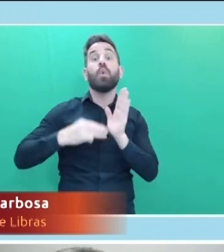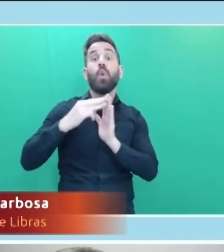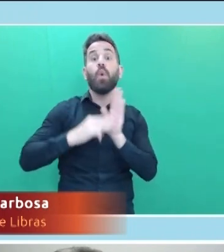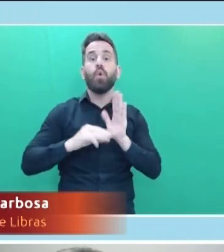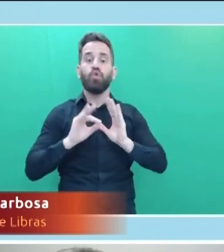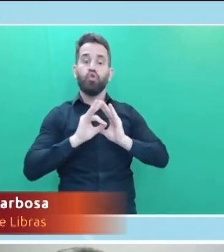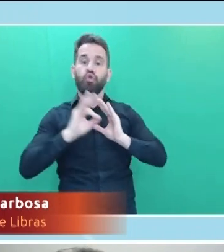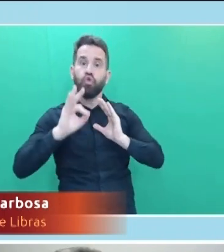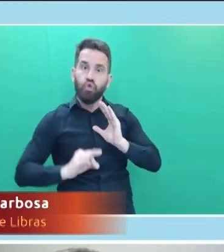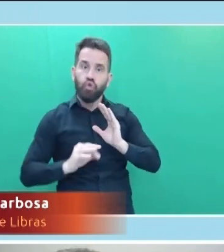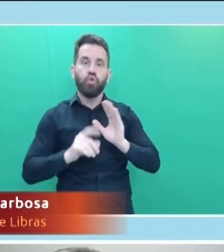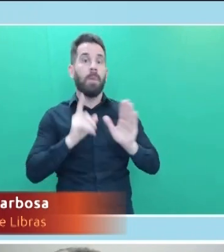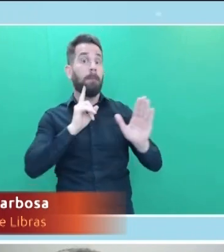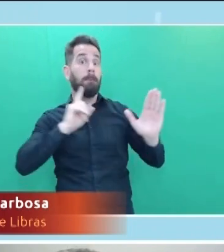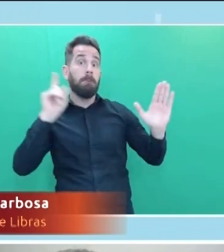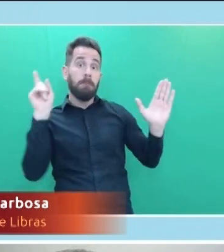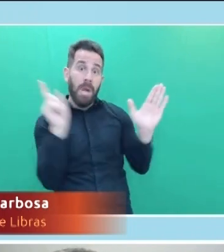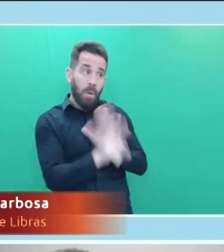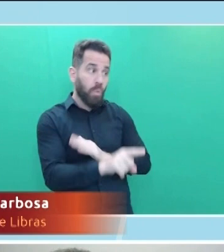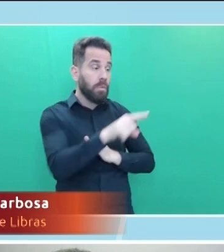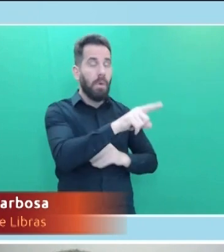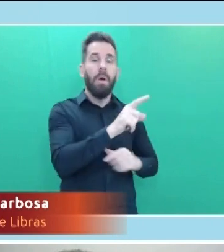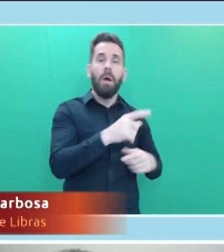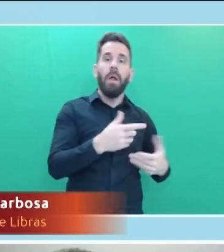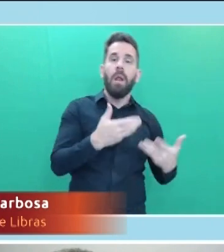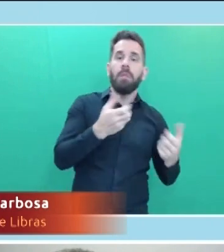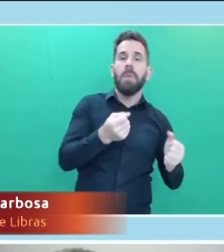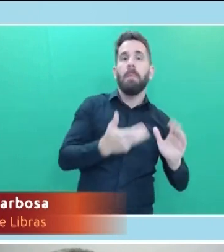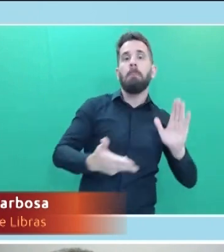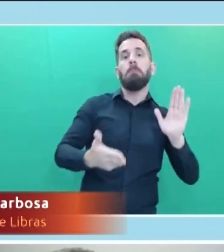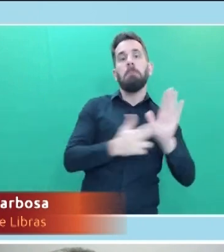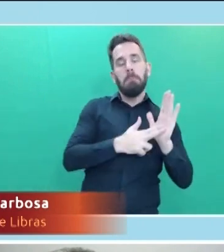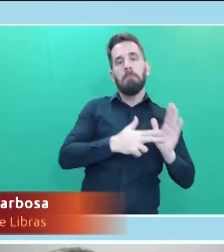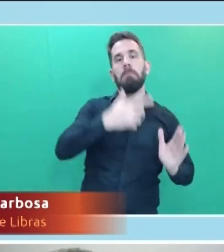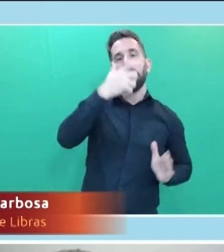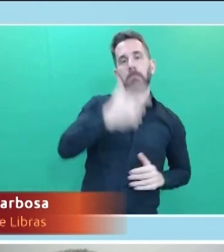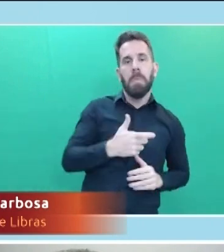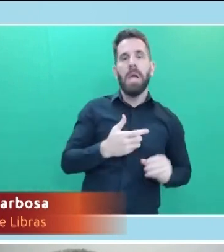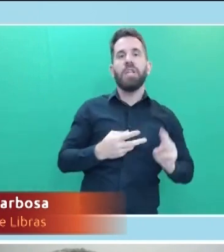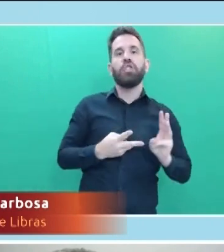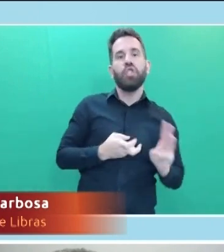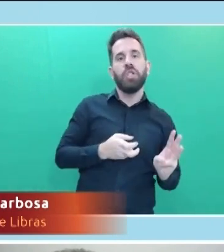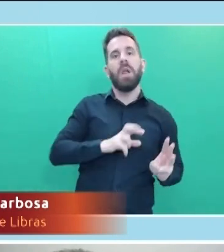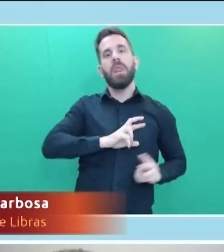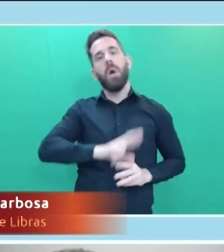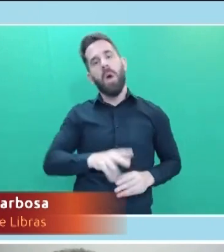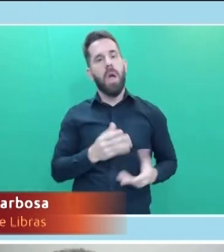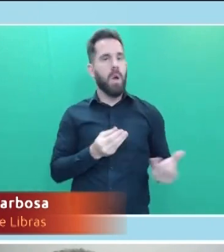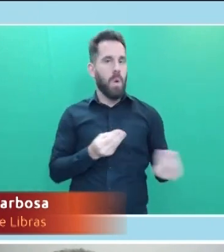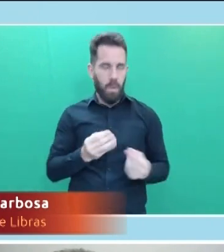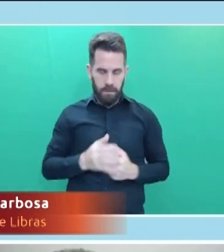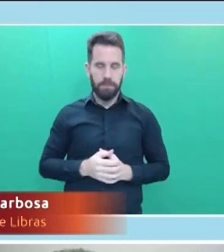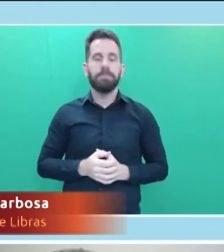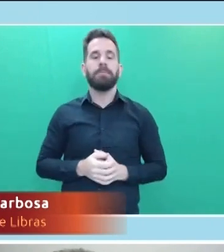declarar o seu pertencimento como indígena. O Moraes tinha te interrompido, agora eu vou passar a palavra para você explicar um pouquinho como é que foi,